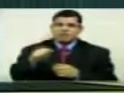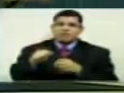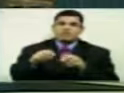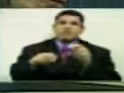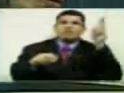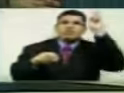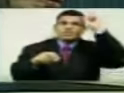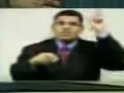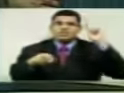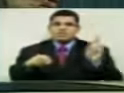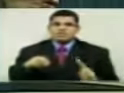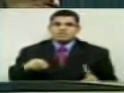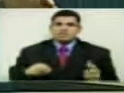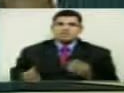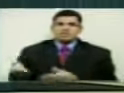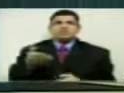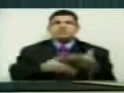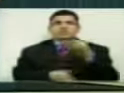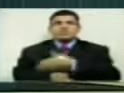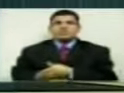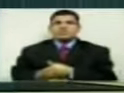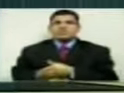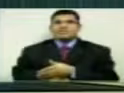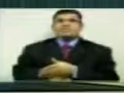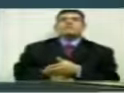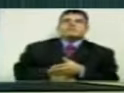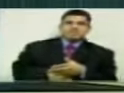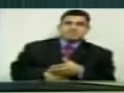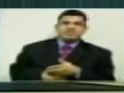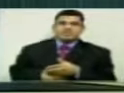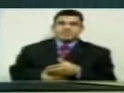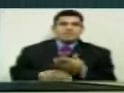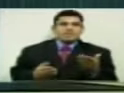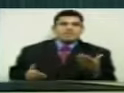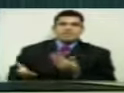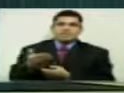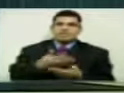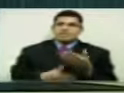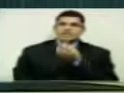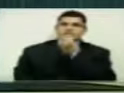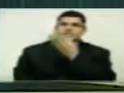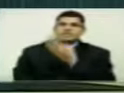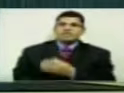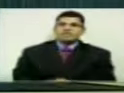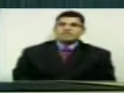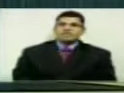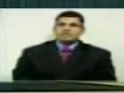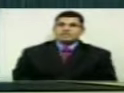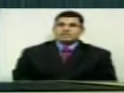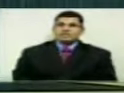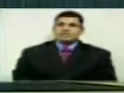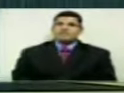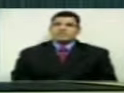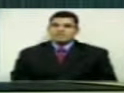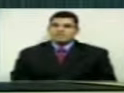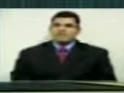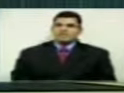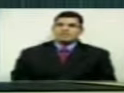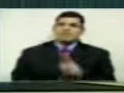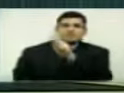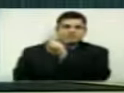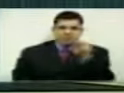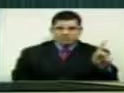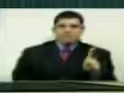Que história é essa do prefeito da cidade de Manaus? Que poder é esse que